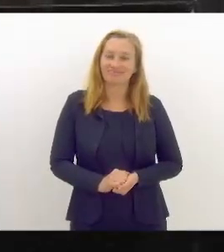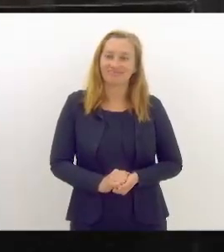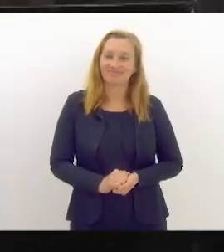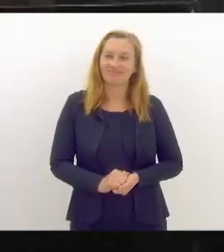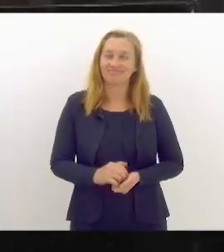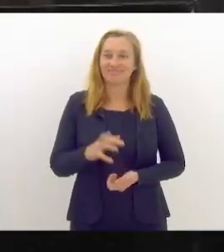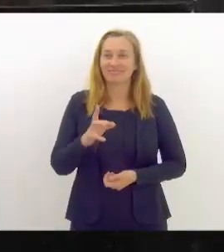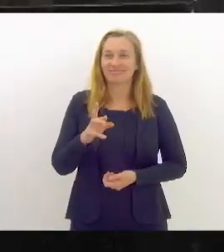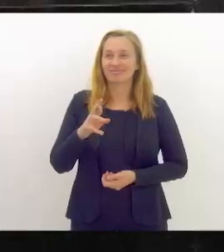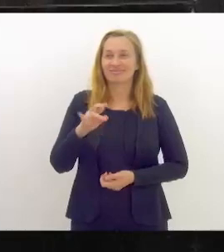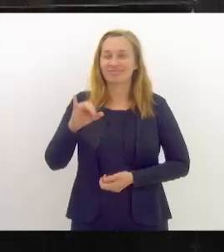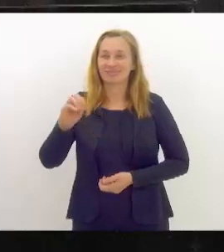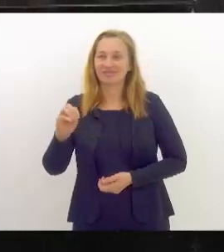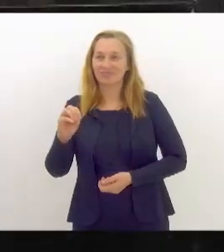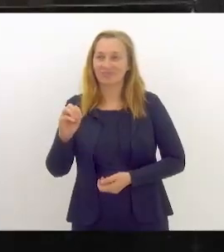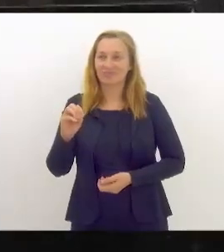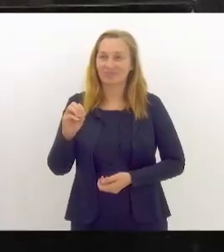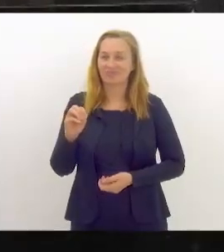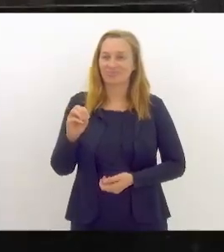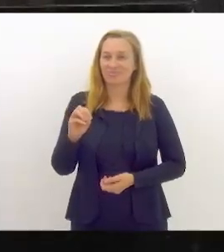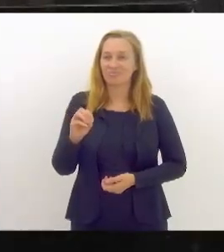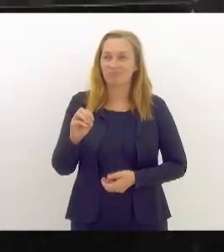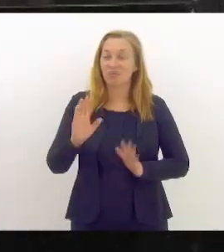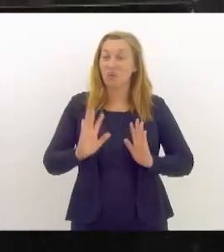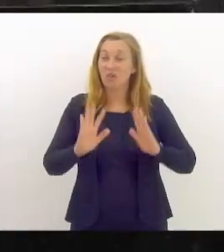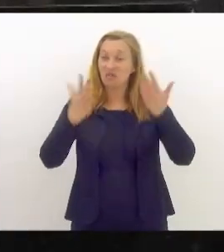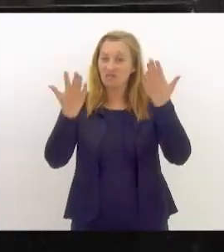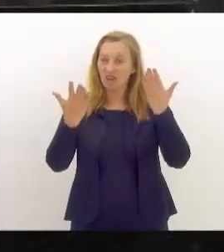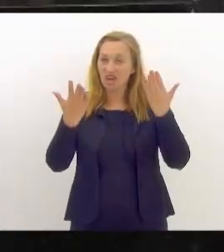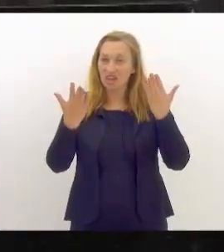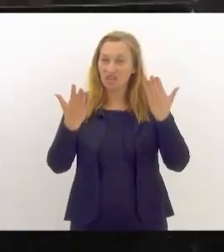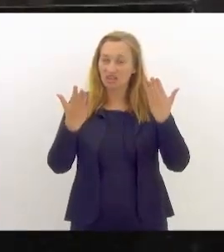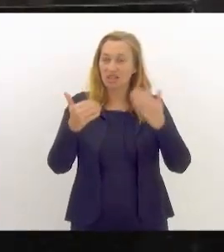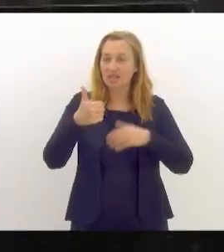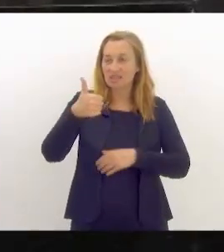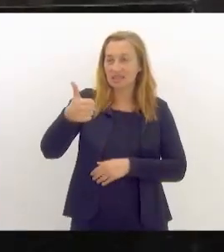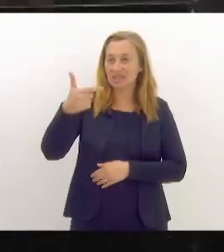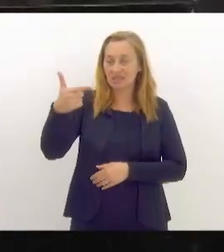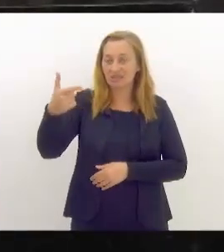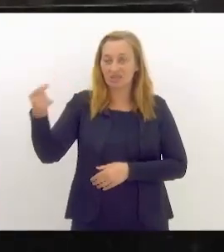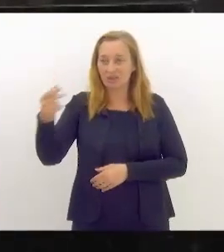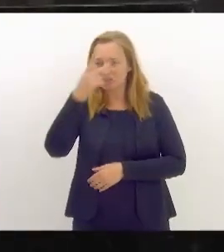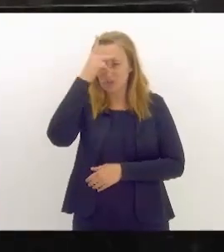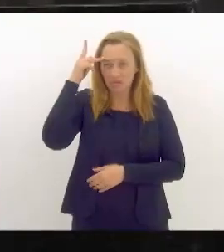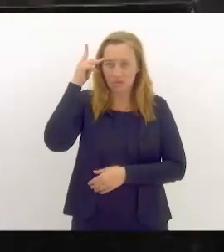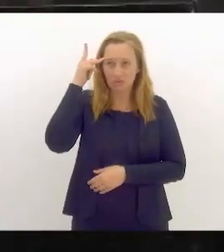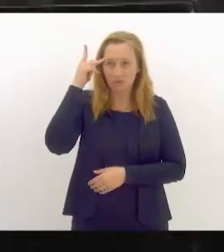renovation wiki mais 120 mil pessoas nesse palco maravilhoso